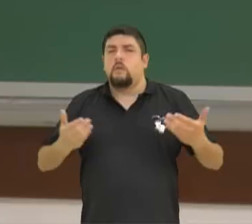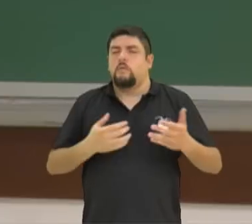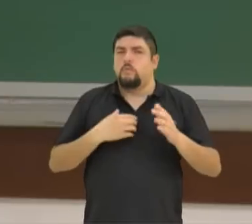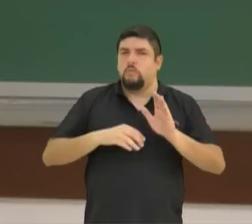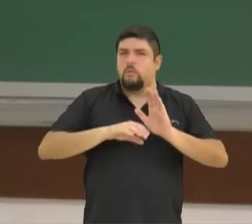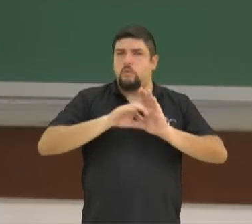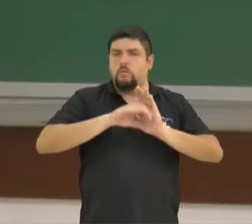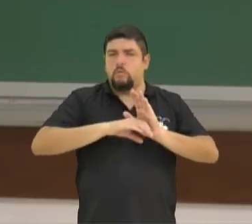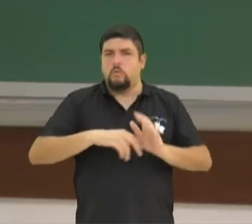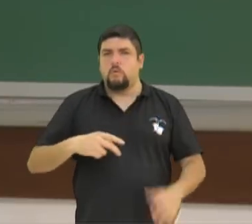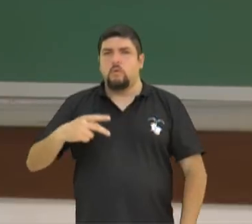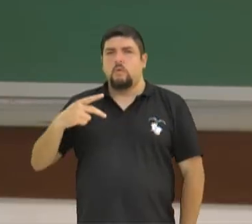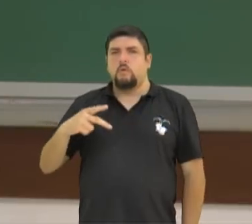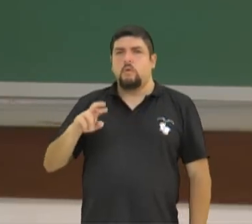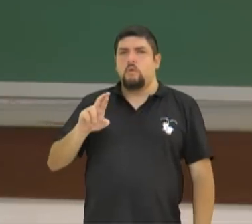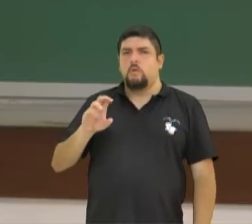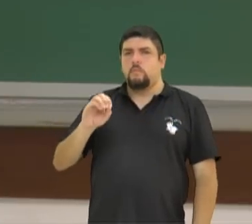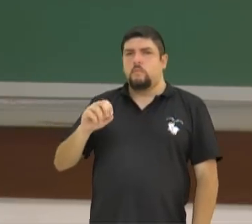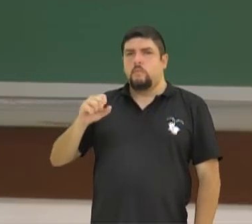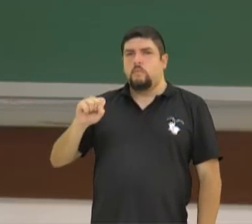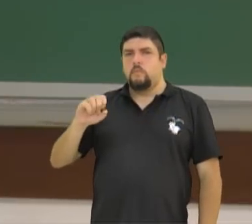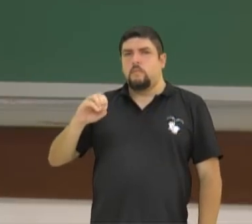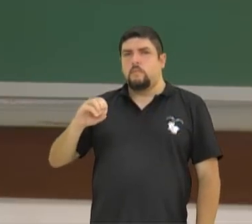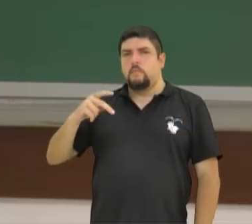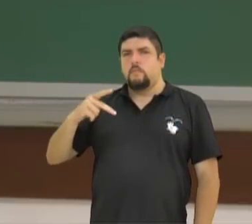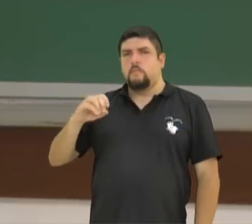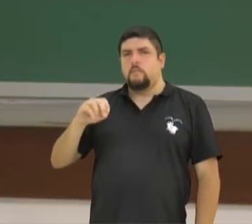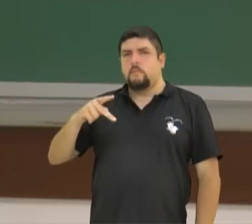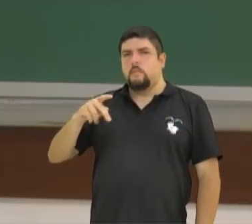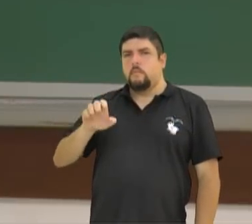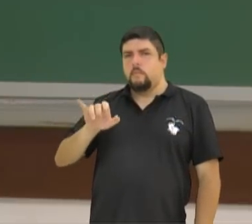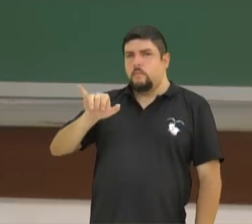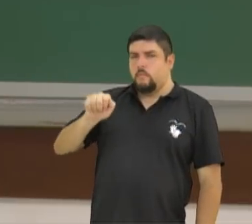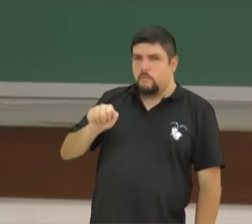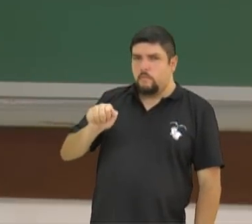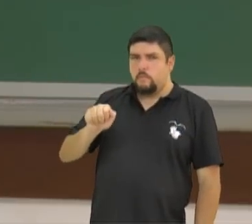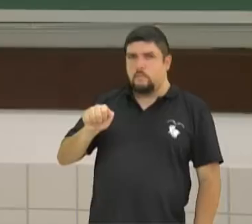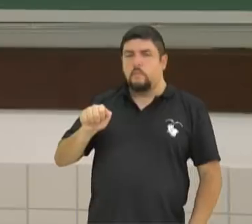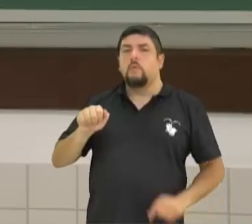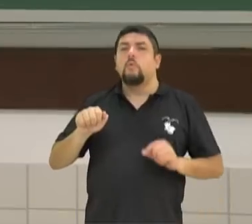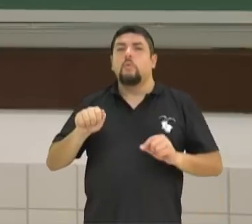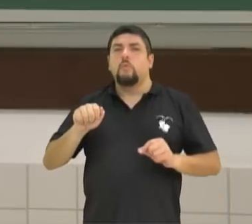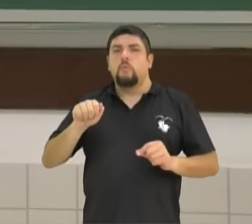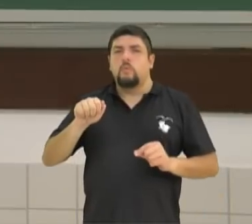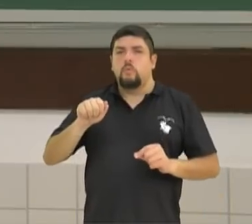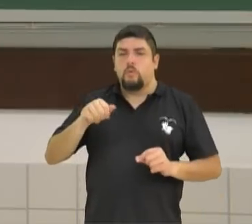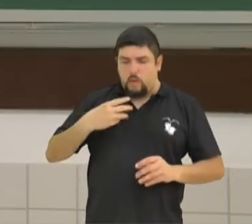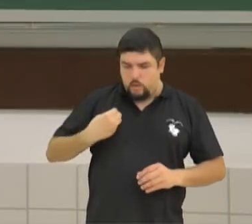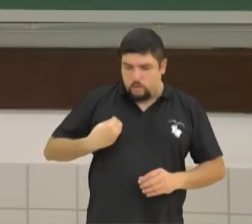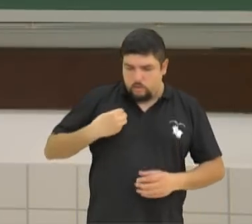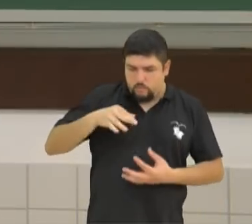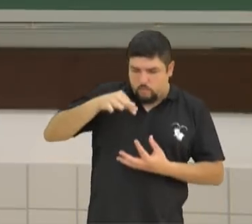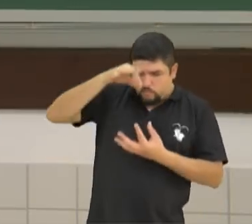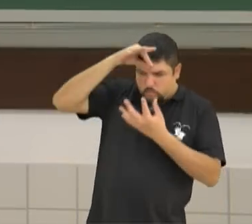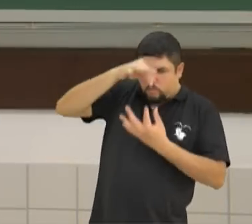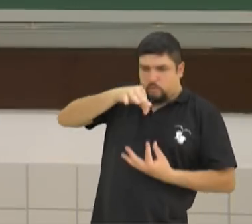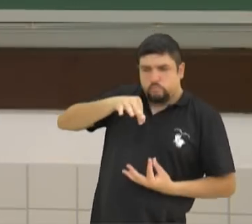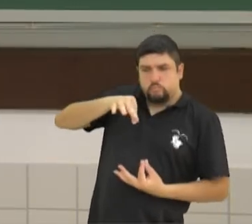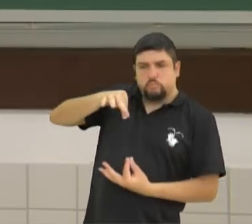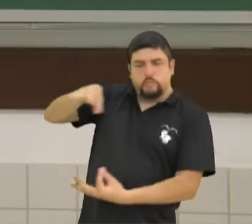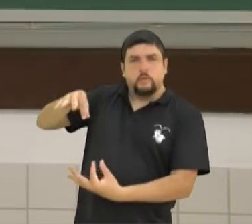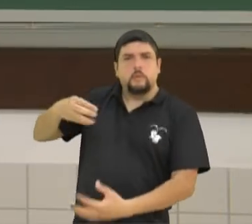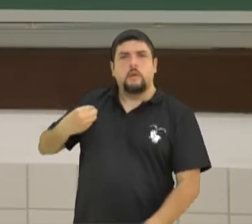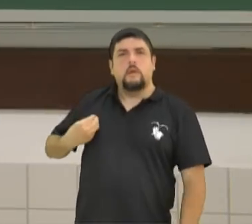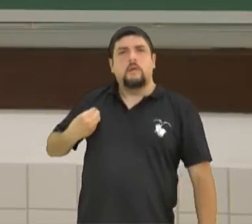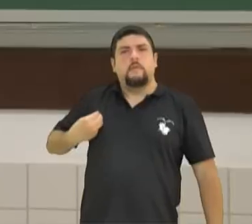de prosopopeia, que é o mesmo que personificação, que é quando a gente atribui vida a seres que não têm vida, seres inanimados.